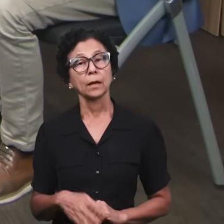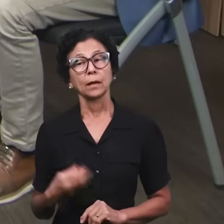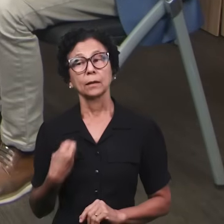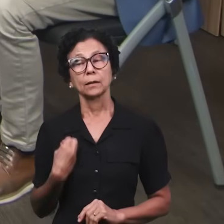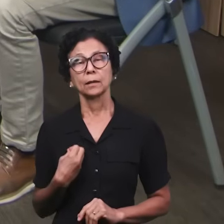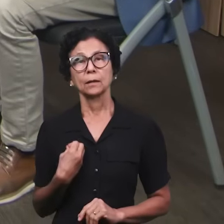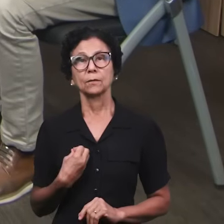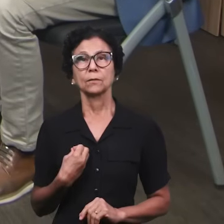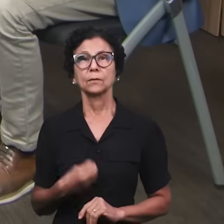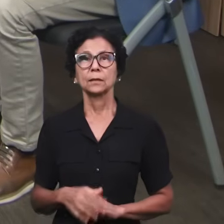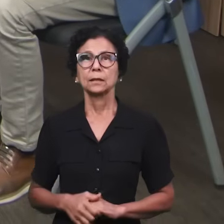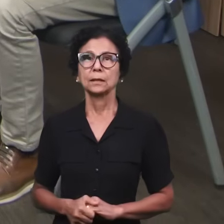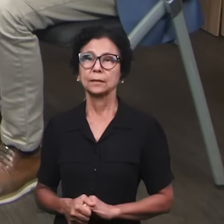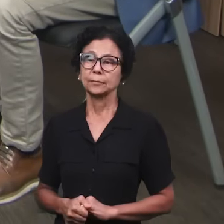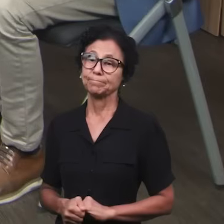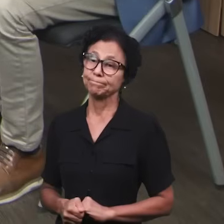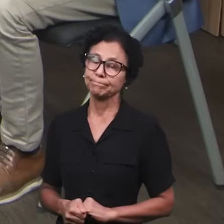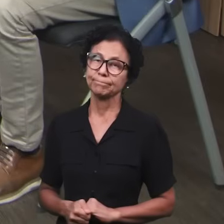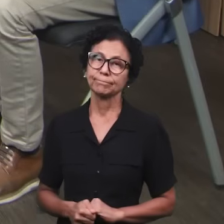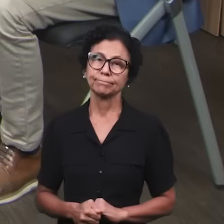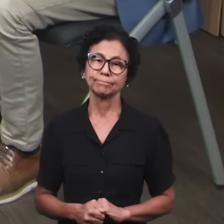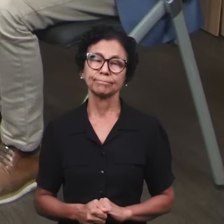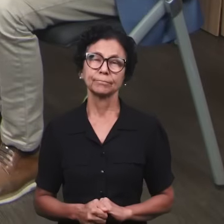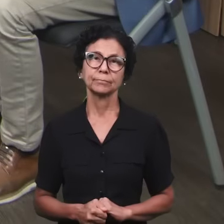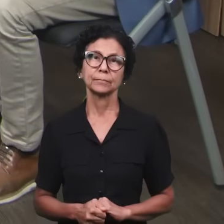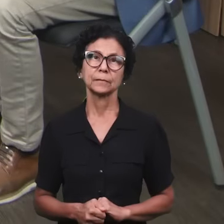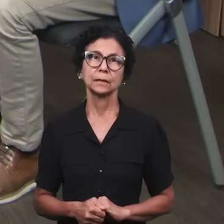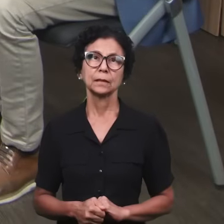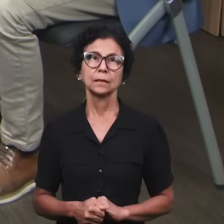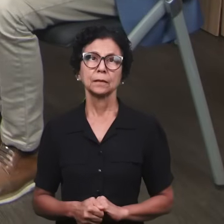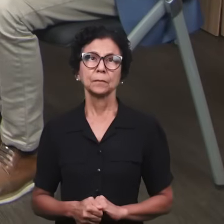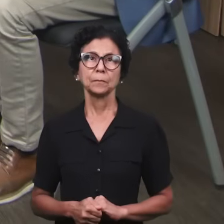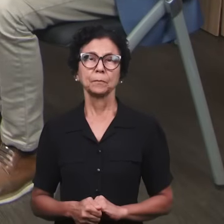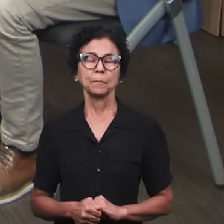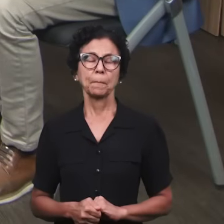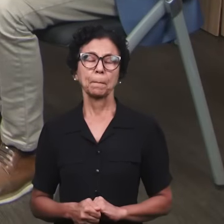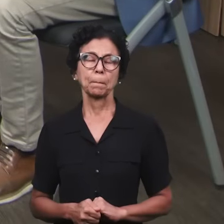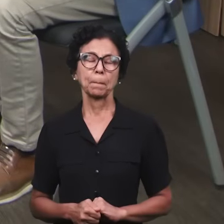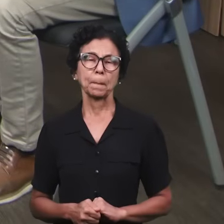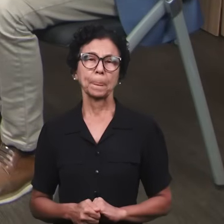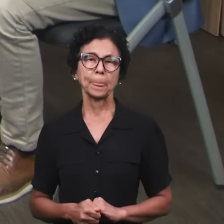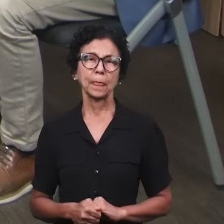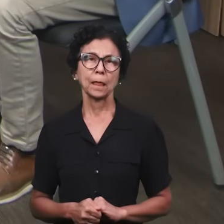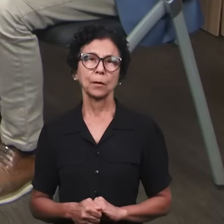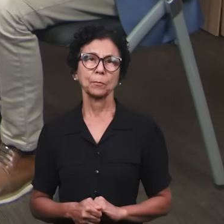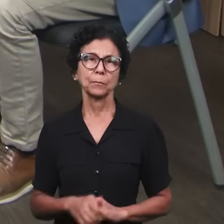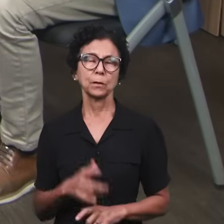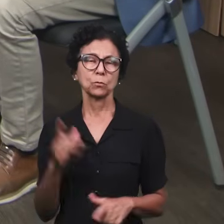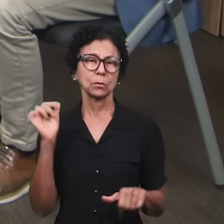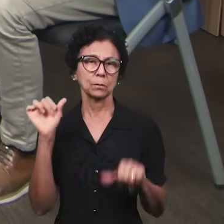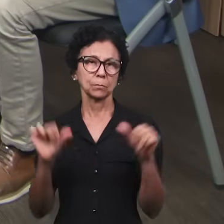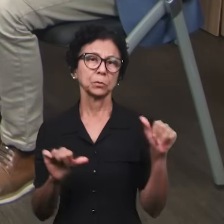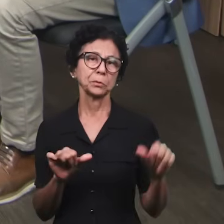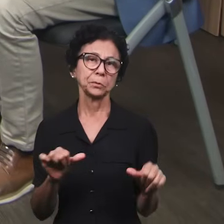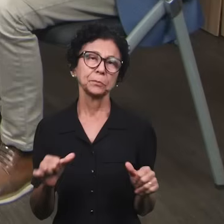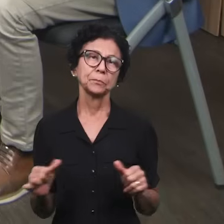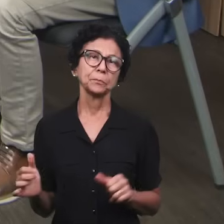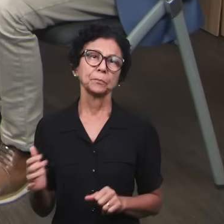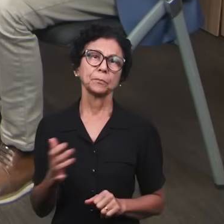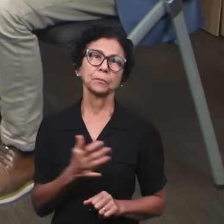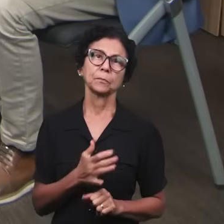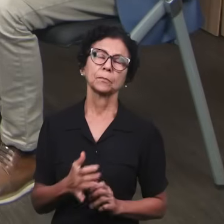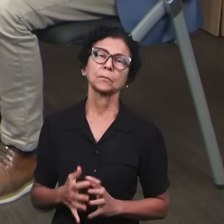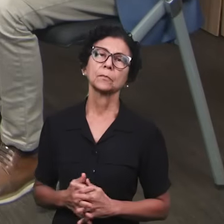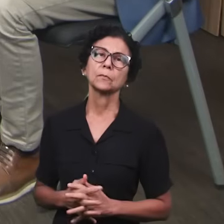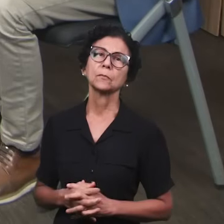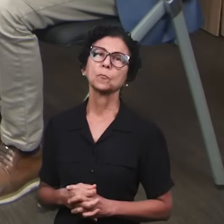quer ter um lugar nosso para voltar. Então, Perfeitamente. É bom. A resposta do pastor Juliano foi muito boa. Daniel, vamos seguir aqui no estúdio. Excelente, vamos